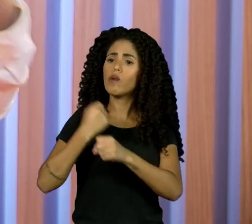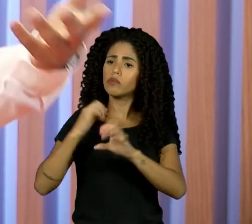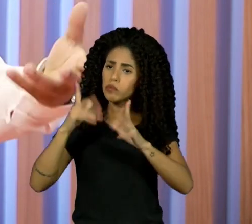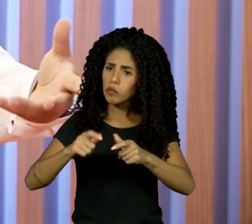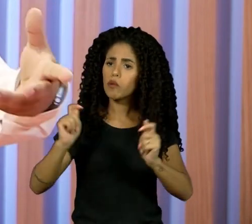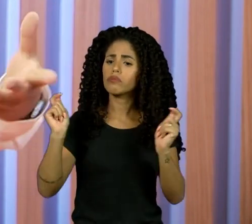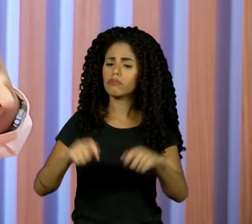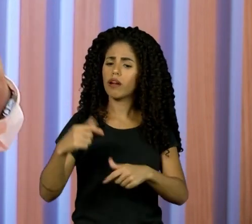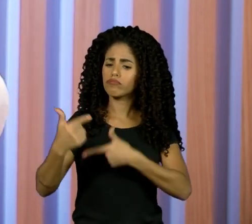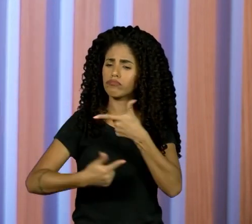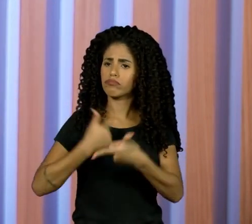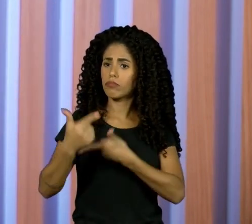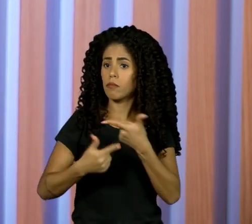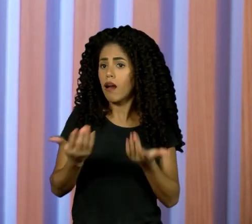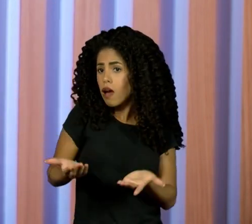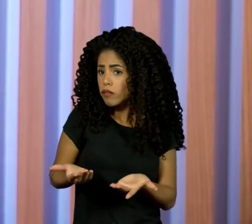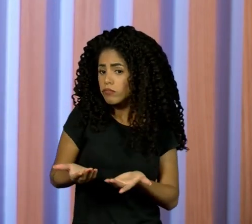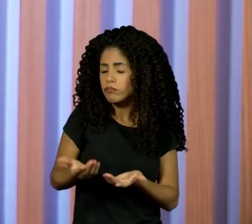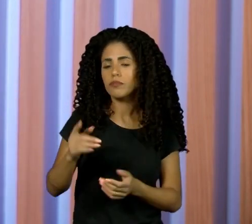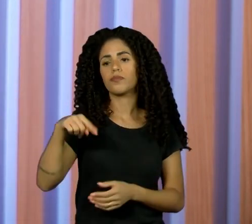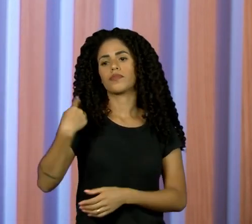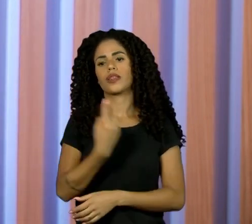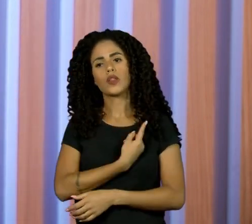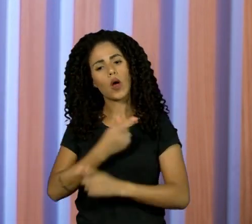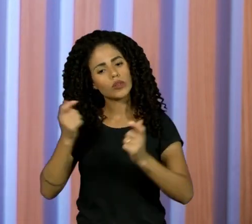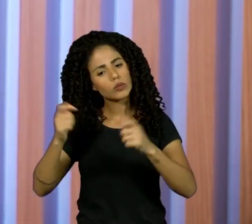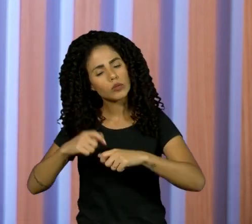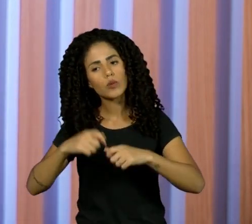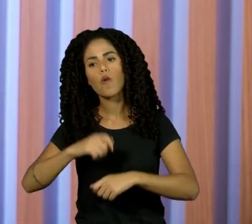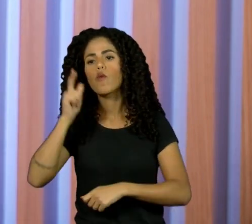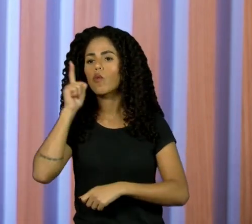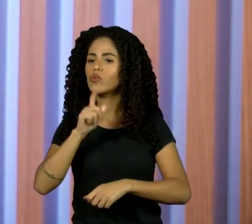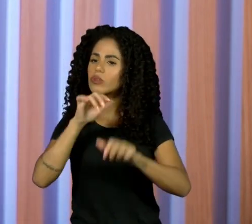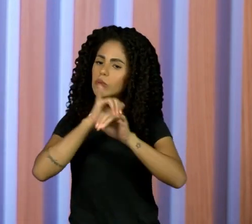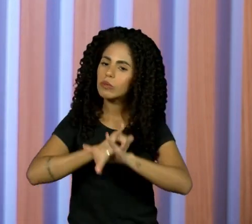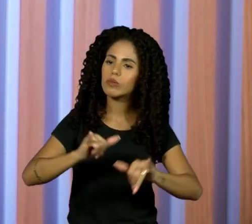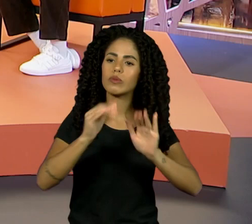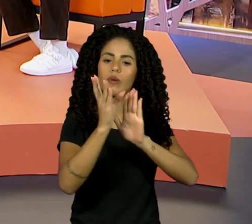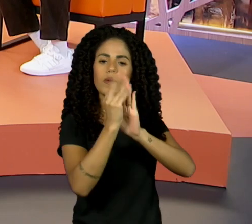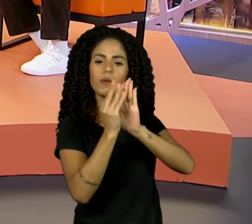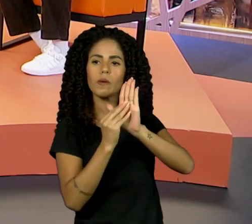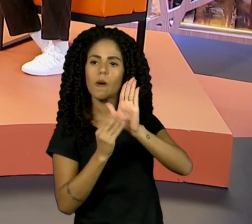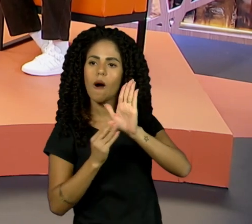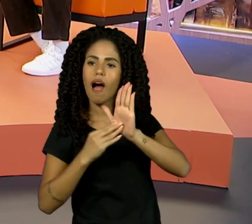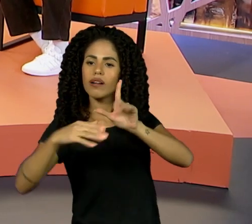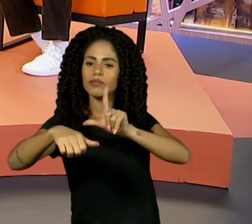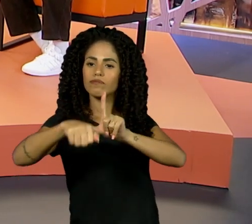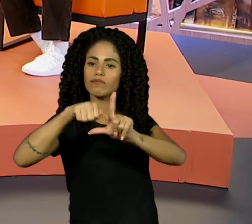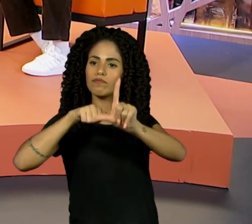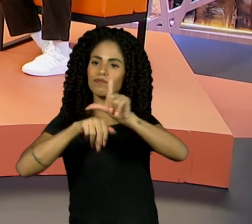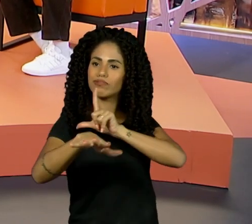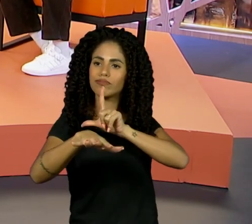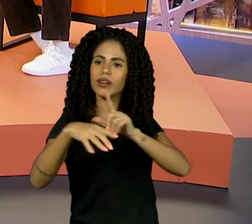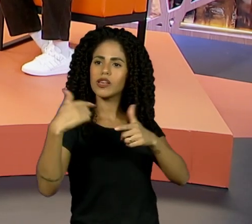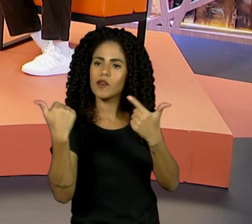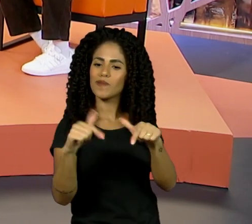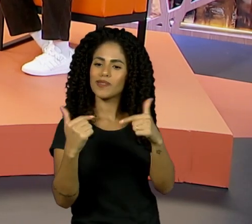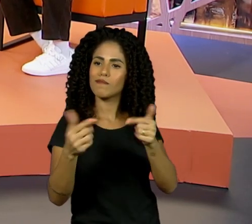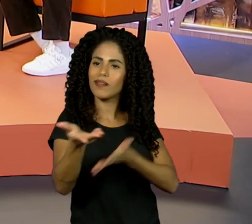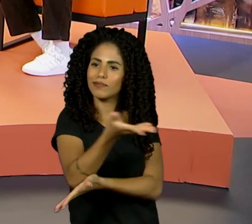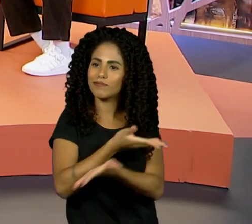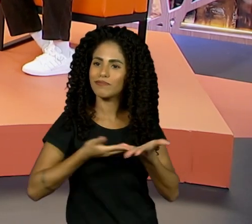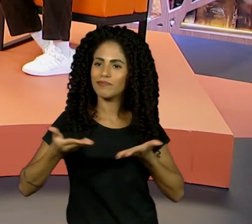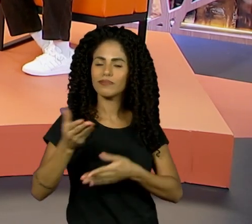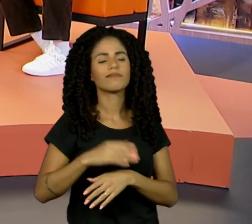é de consumir essas pessoas, né? Que de fato a gente gosta, que é de compartilhar os conteúdos que a gente curte também, e acho que é um trabalho coletivo,